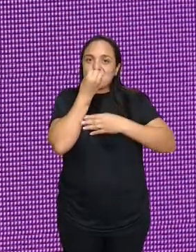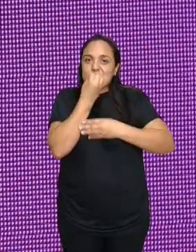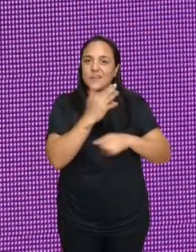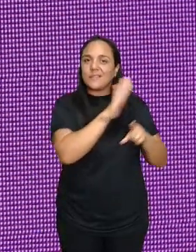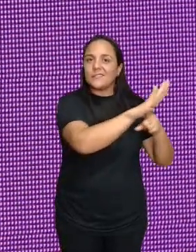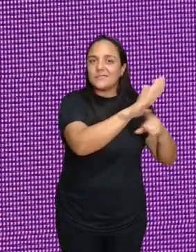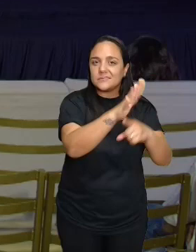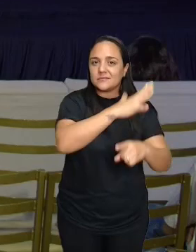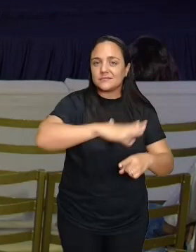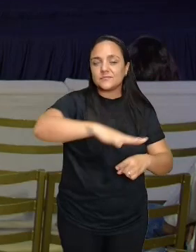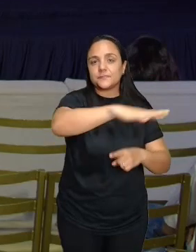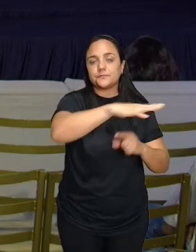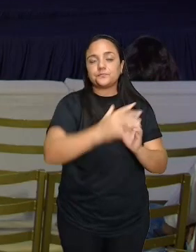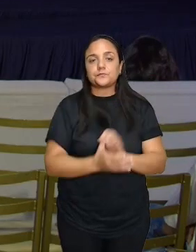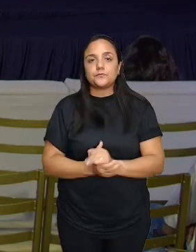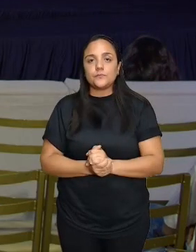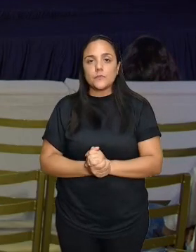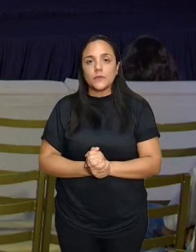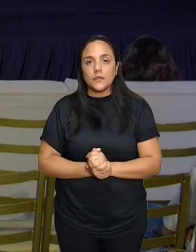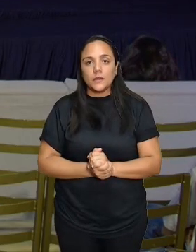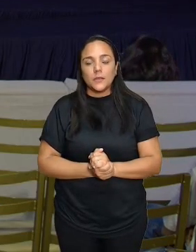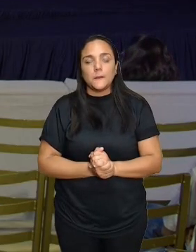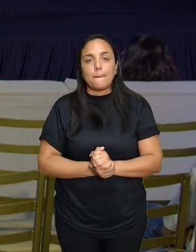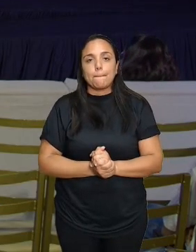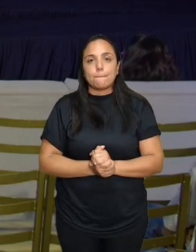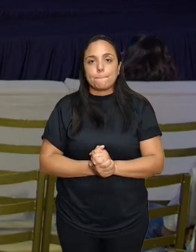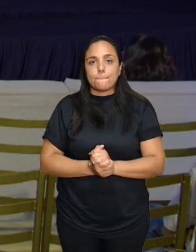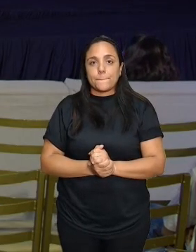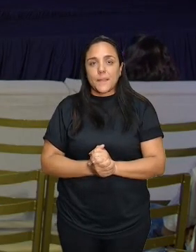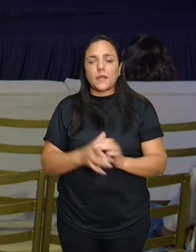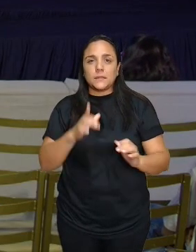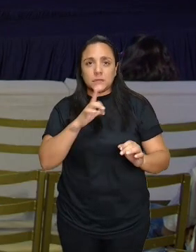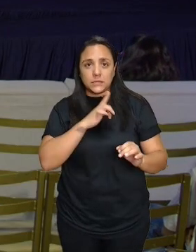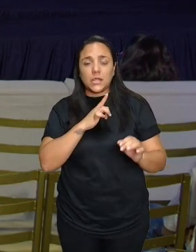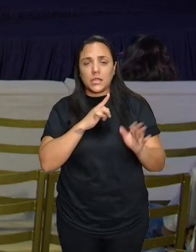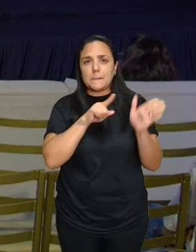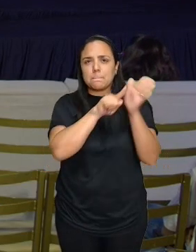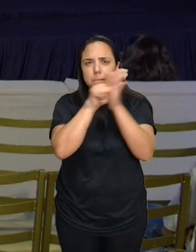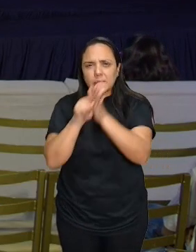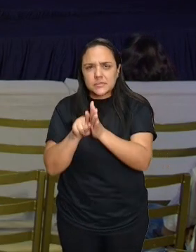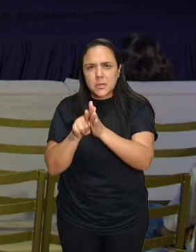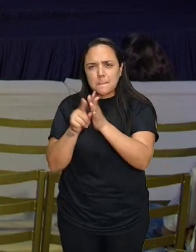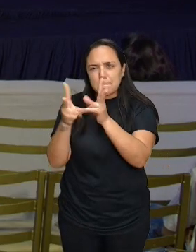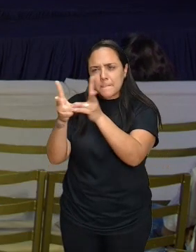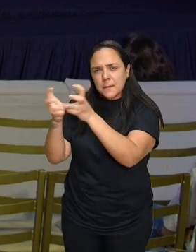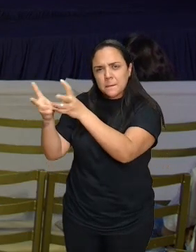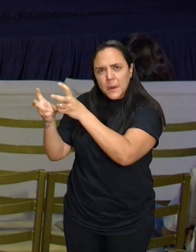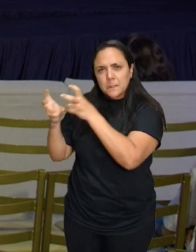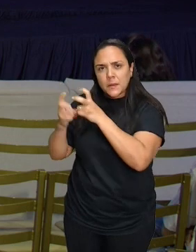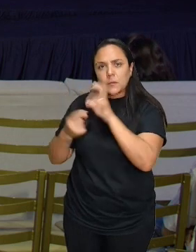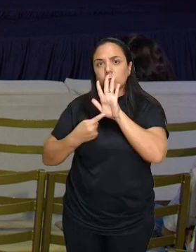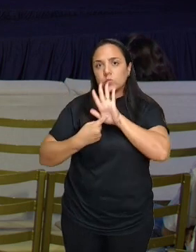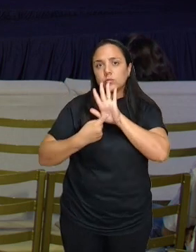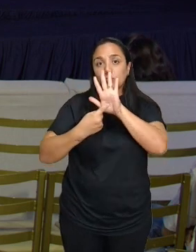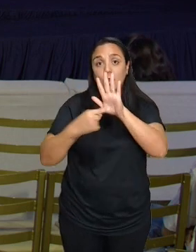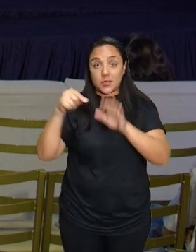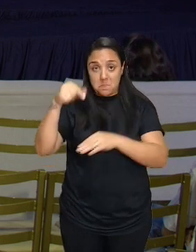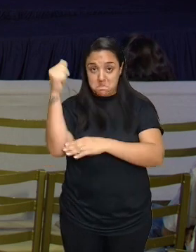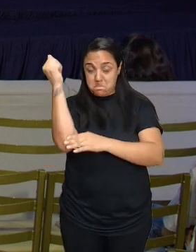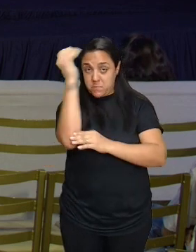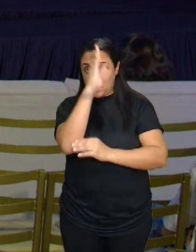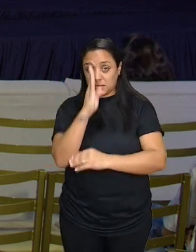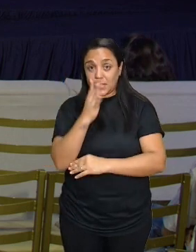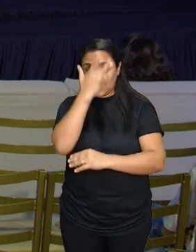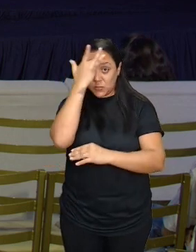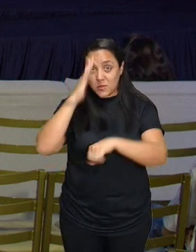painel. Show, muito obrigada. É, tem pesquisas várias já mostrando que no Brasil as pessoas mais velhas